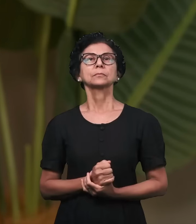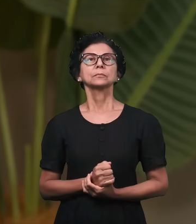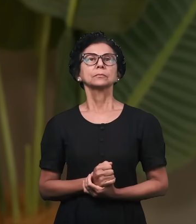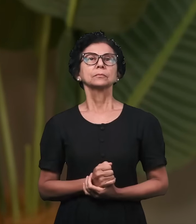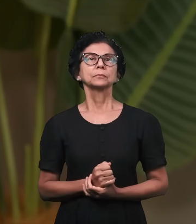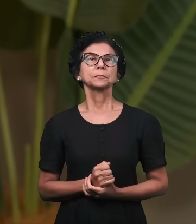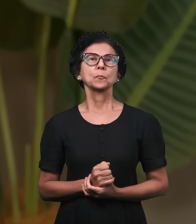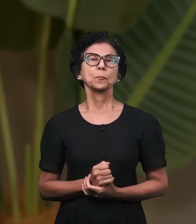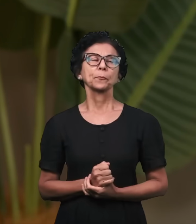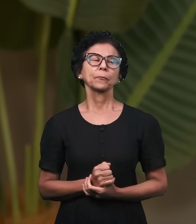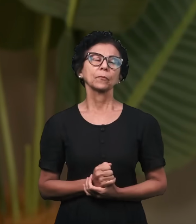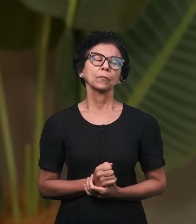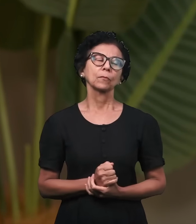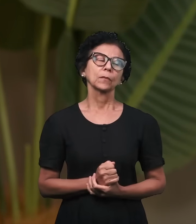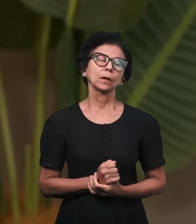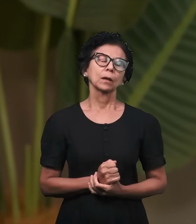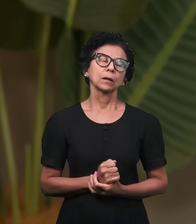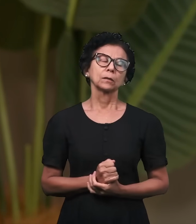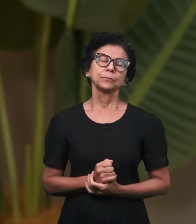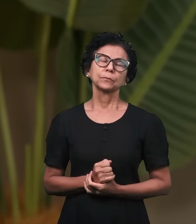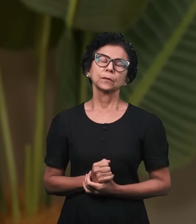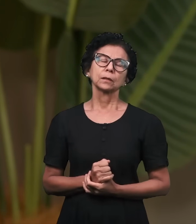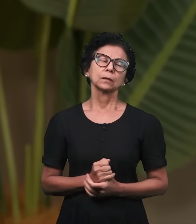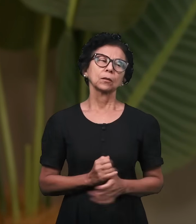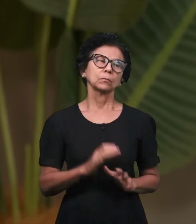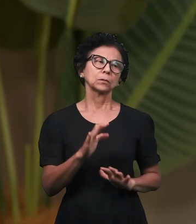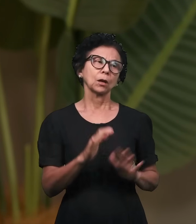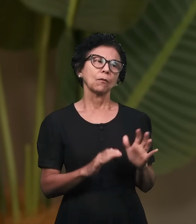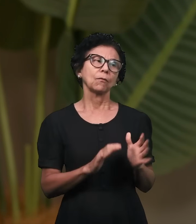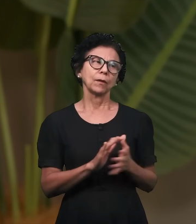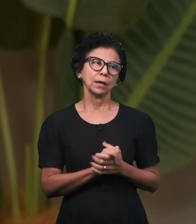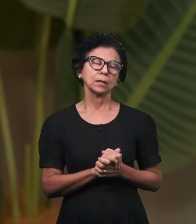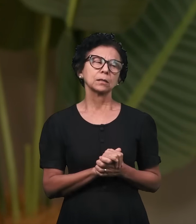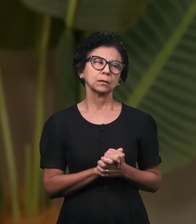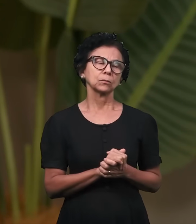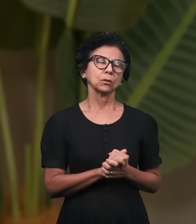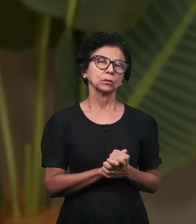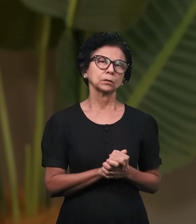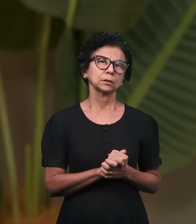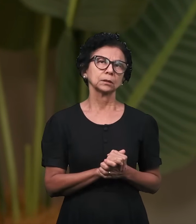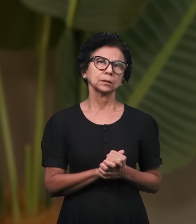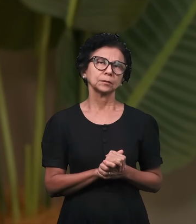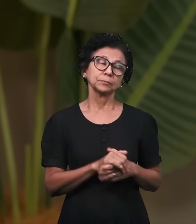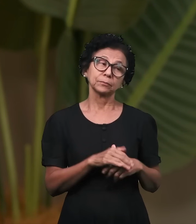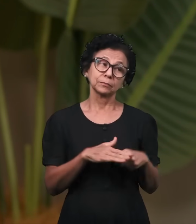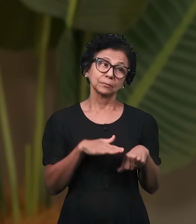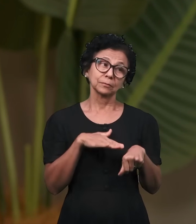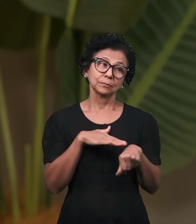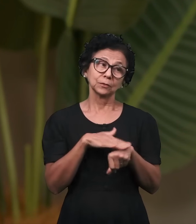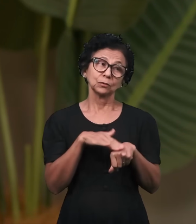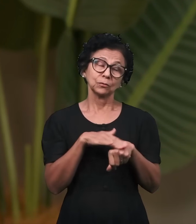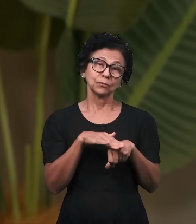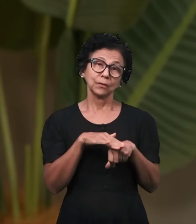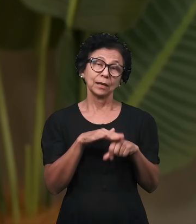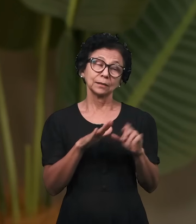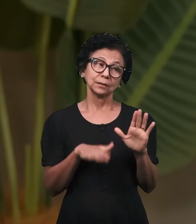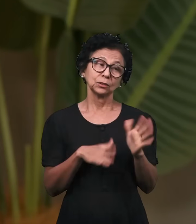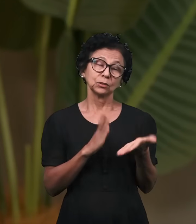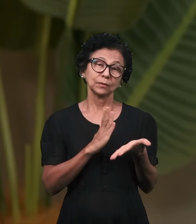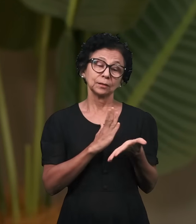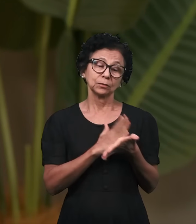vamos fracionar a nossa entrevista, o nosso bate-papo em outros programas, hein? Fica aqui o nosso convite já. Será um